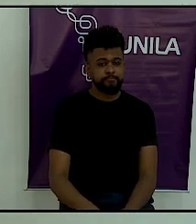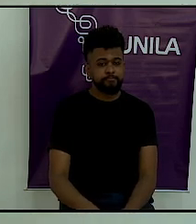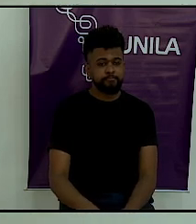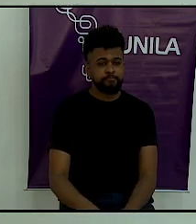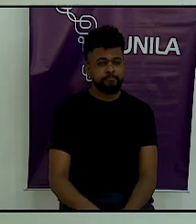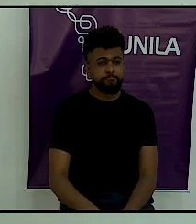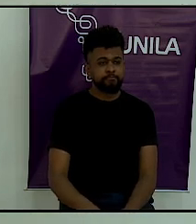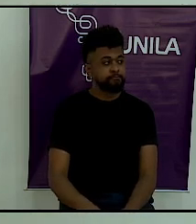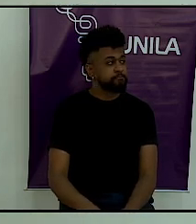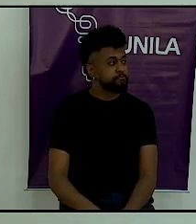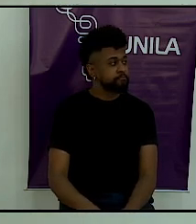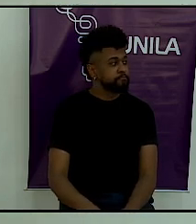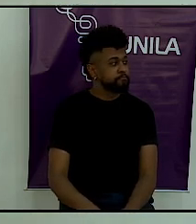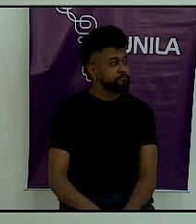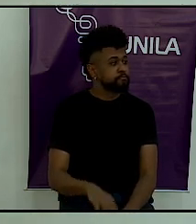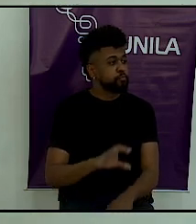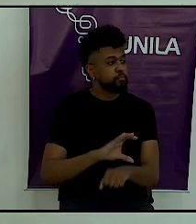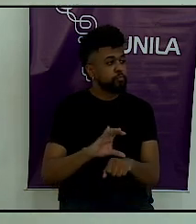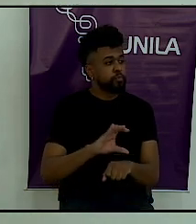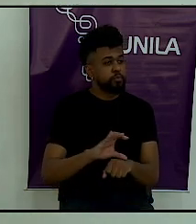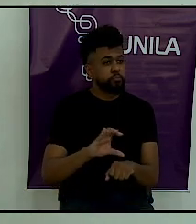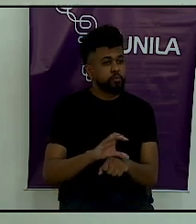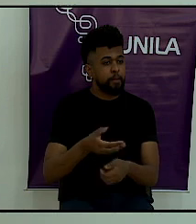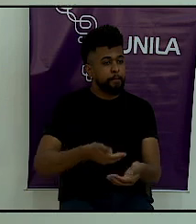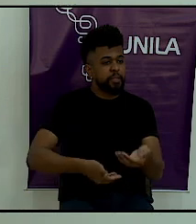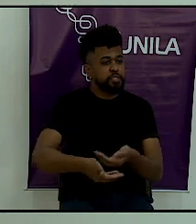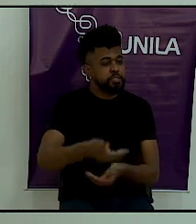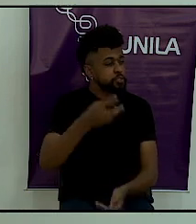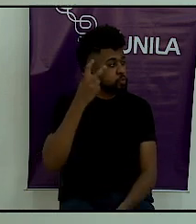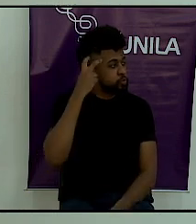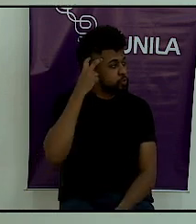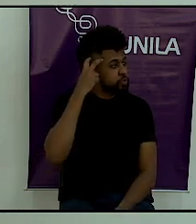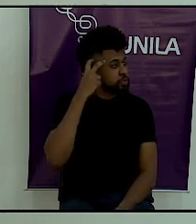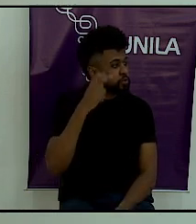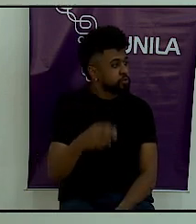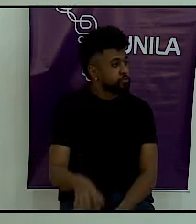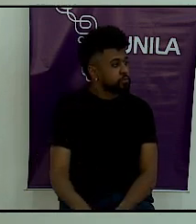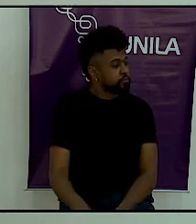Curso de mediação cultural. Acho que não tem ninguém, né?